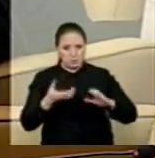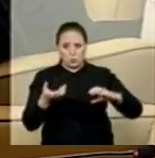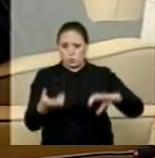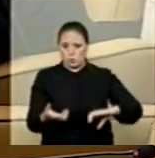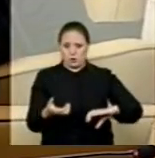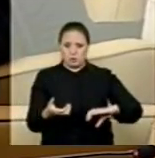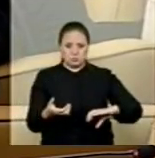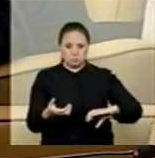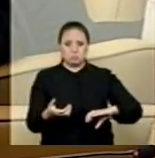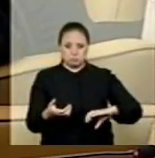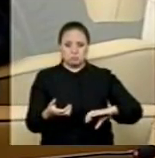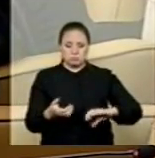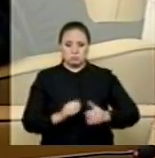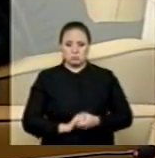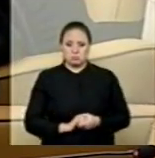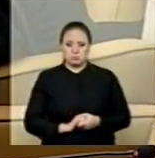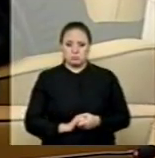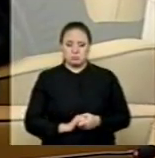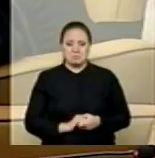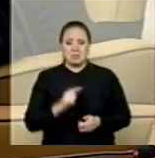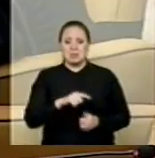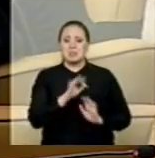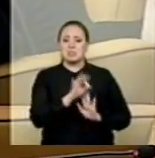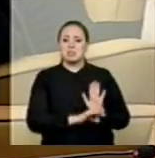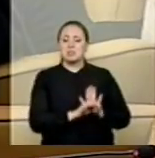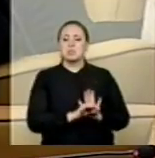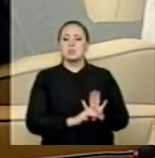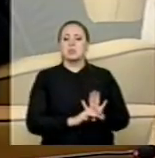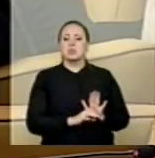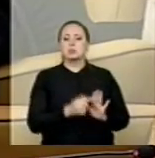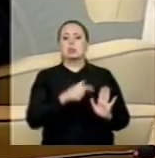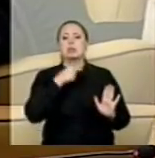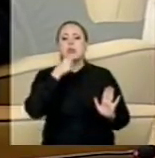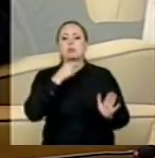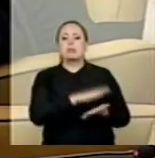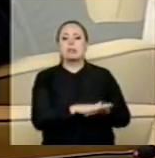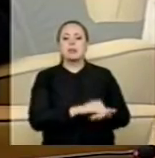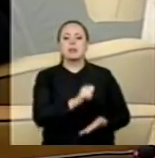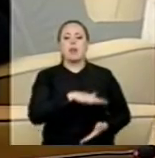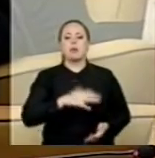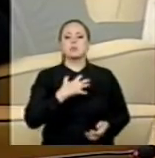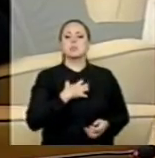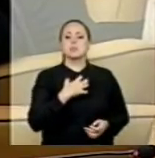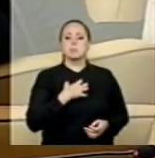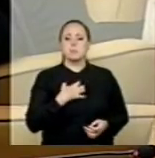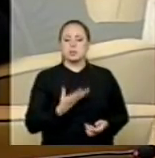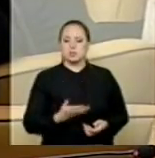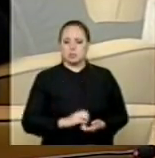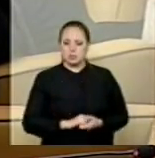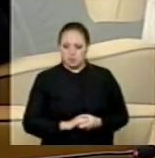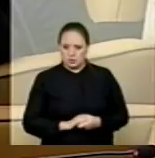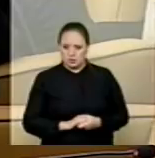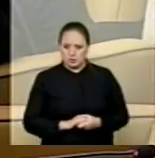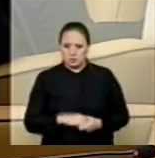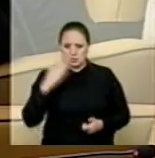O dispositivo não abre campo a controvérsias semânticas em torno de